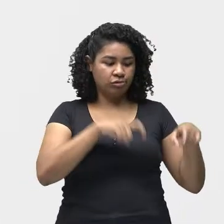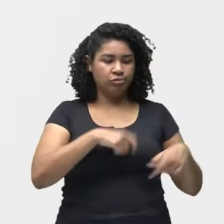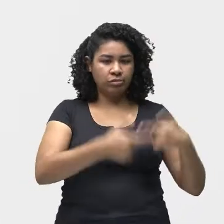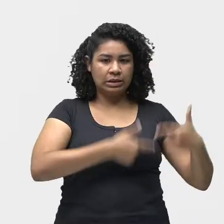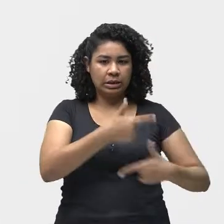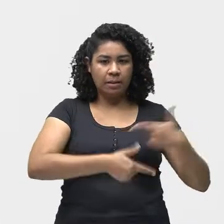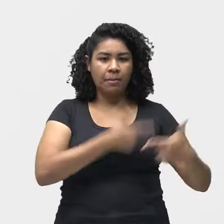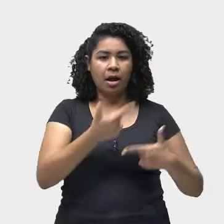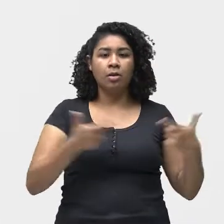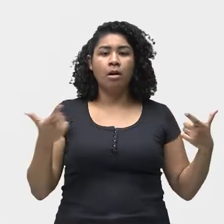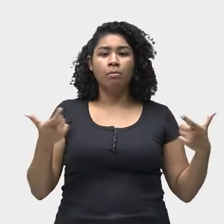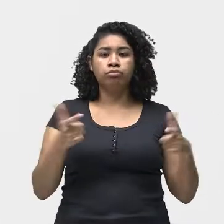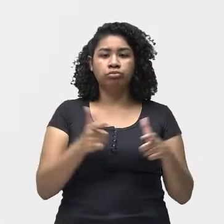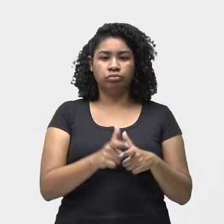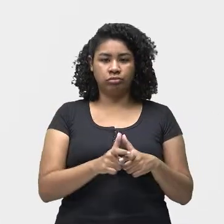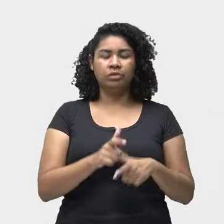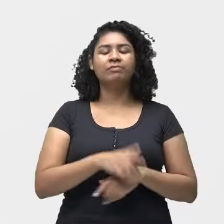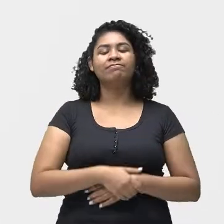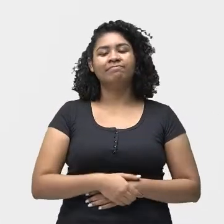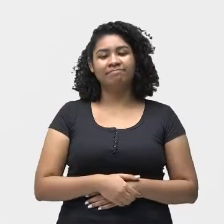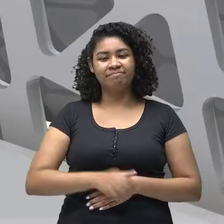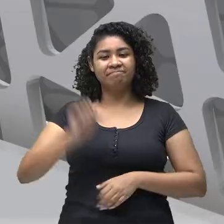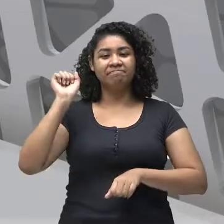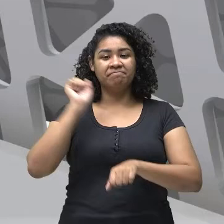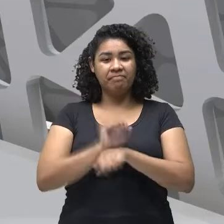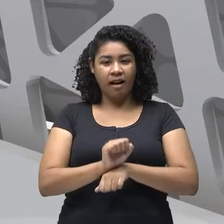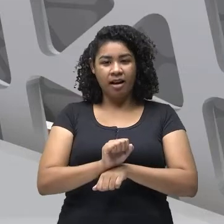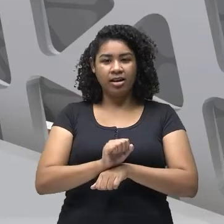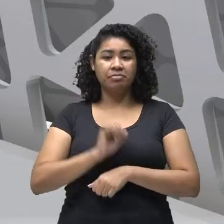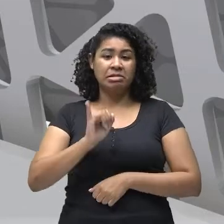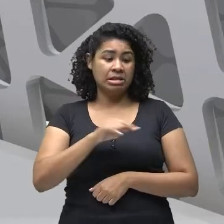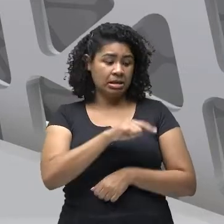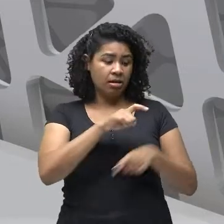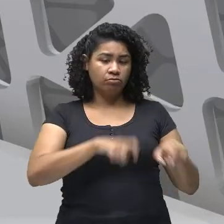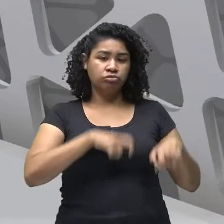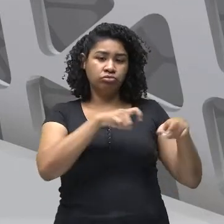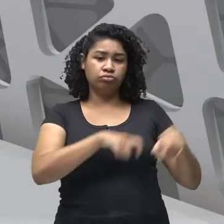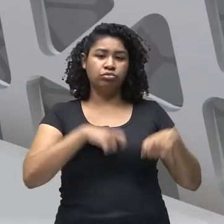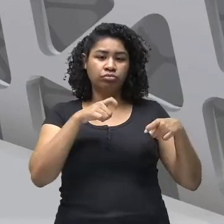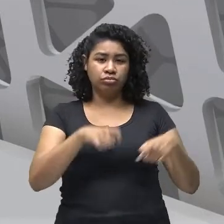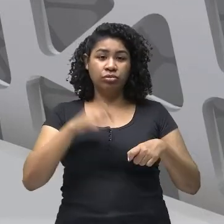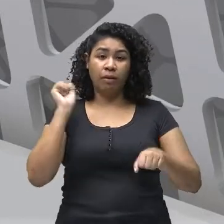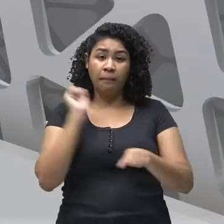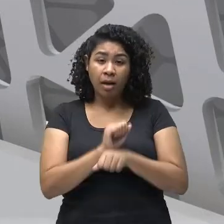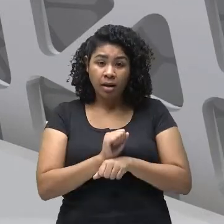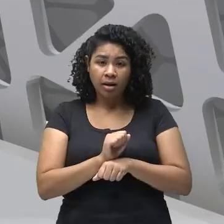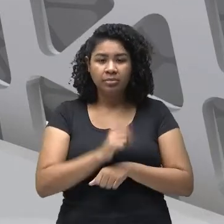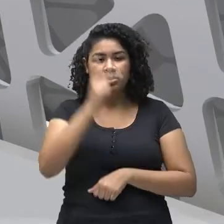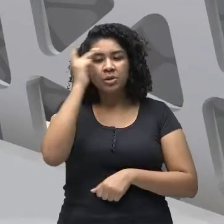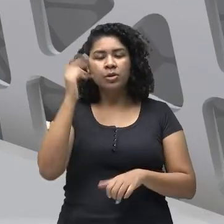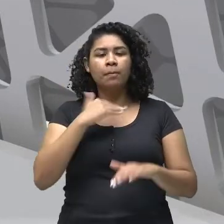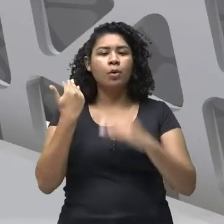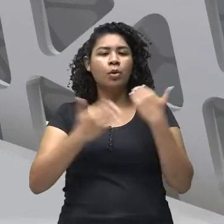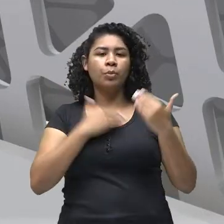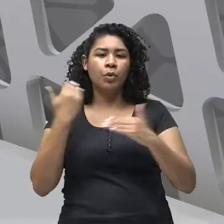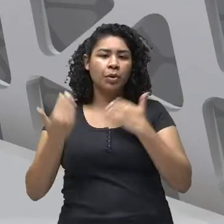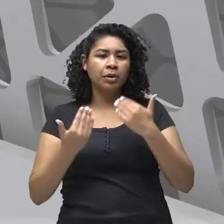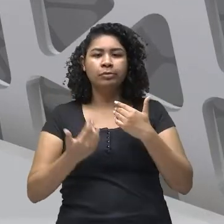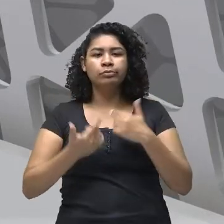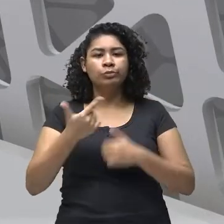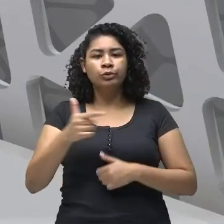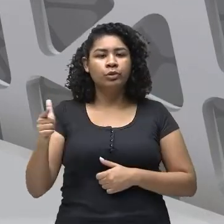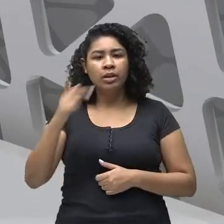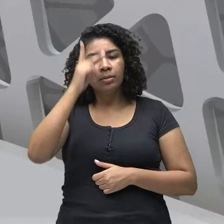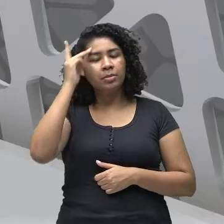bom? Então, se o mercado agrícola não funciona, o que vai acontecer? Além de muita gente morrendo, não vai ter quem trabalhe no campo e nós vamos